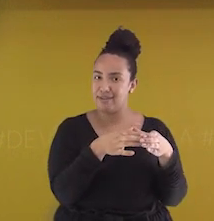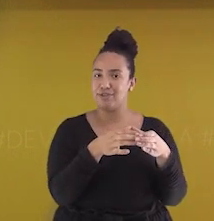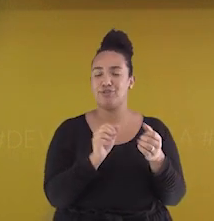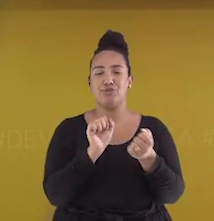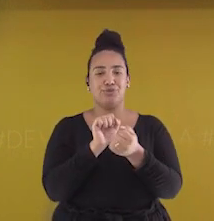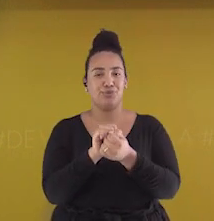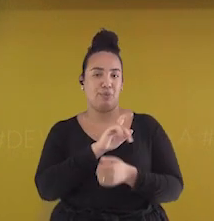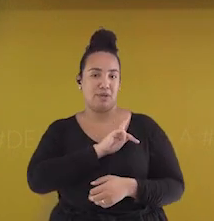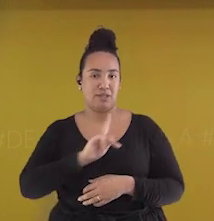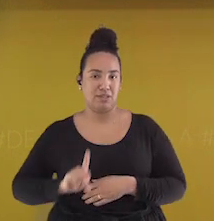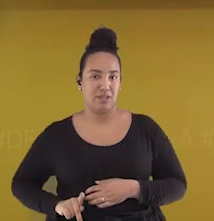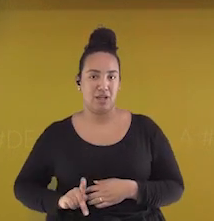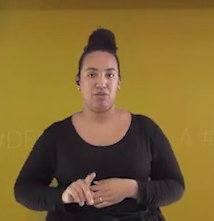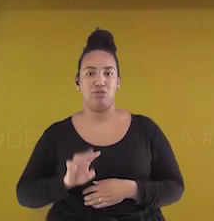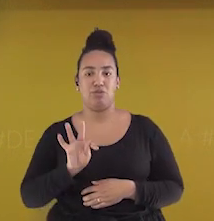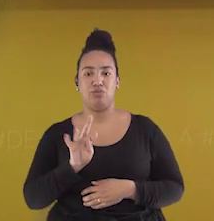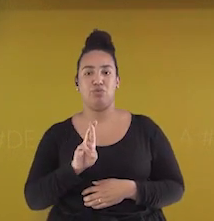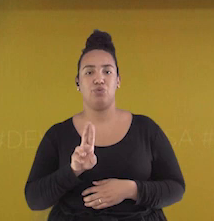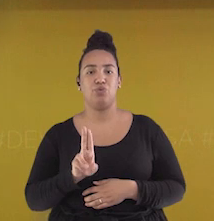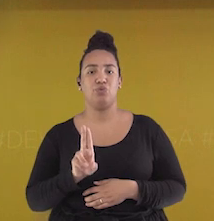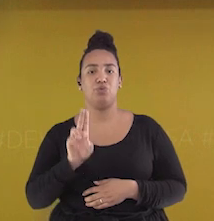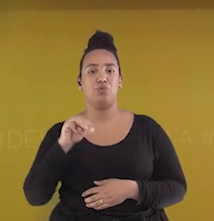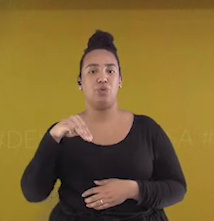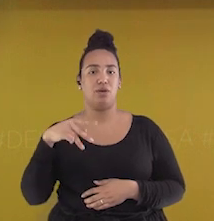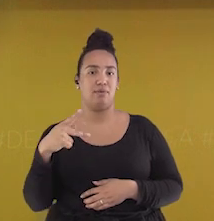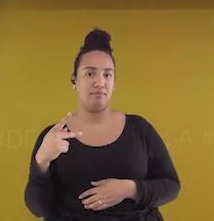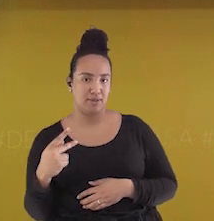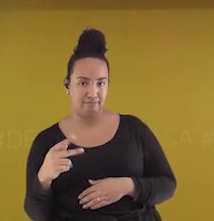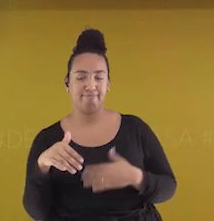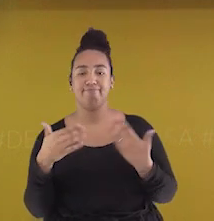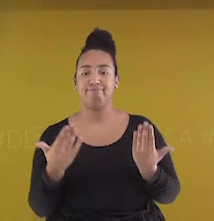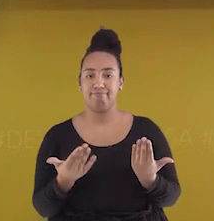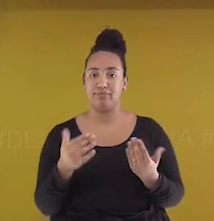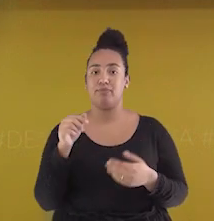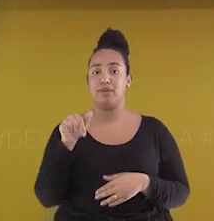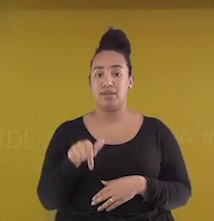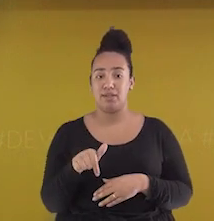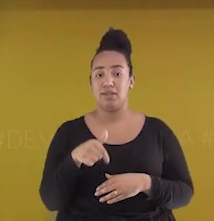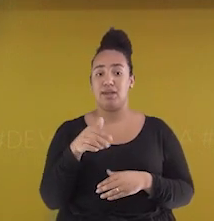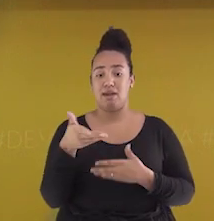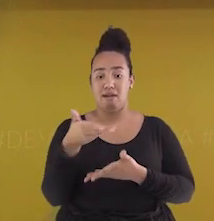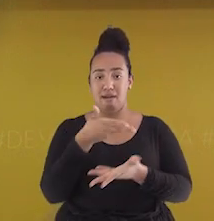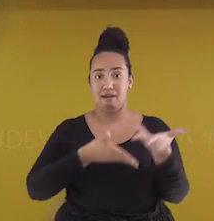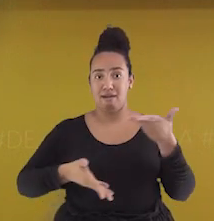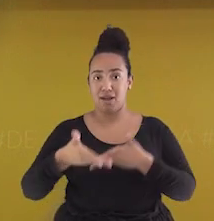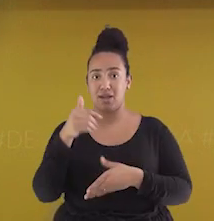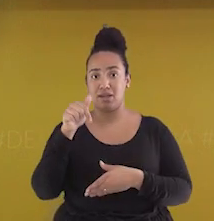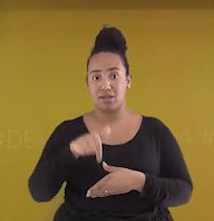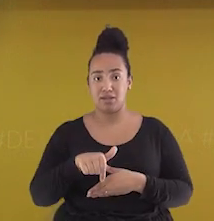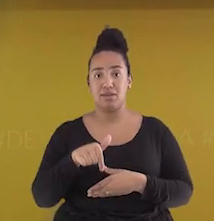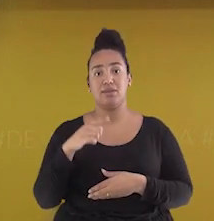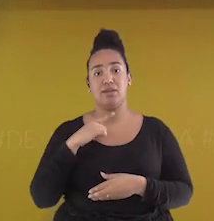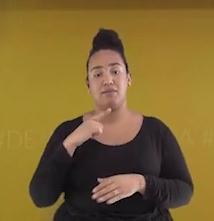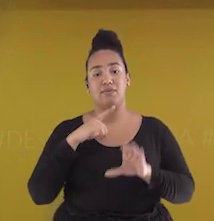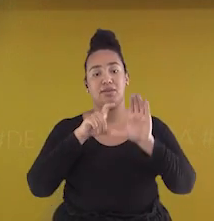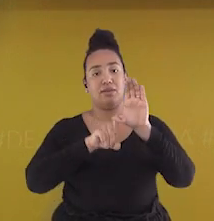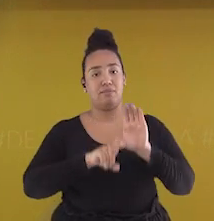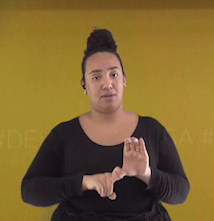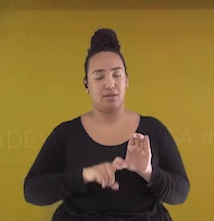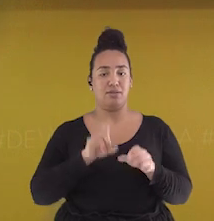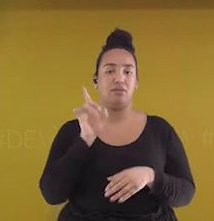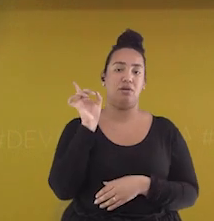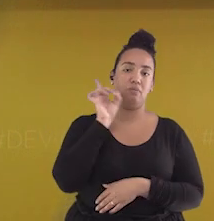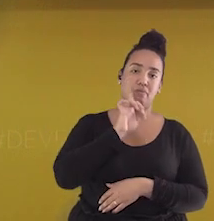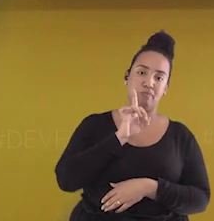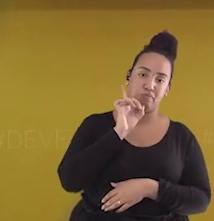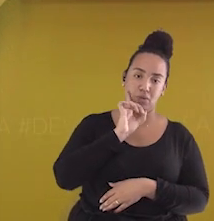agora? Toda essa situação criou uma relação de forte dependência econômica do México com o governo dos